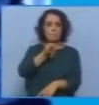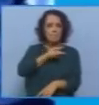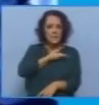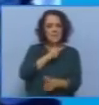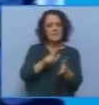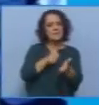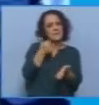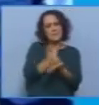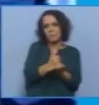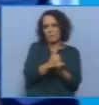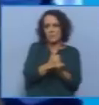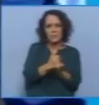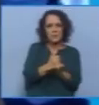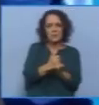passo